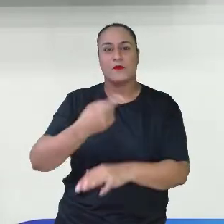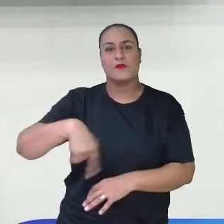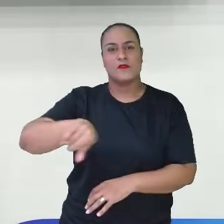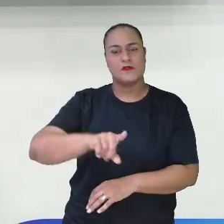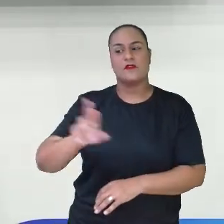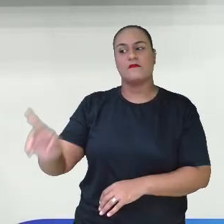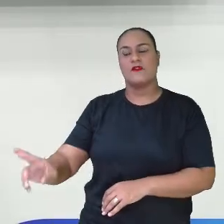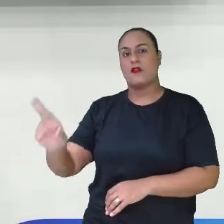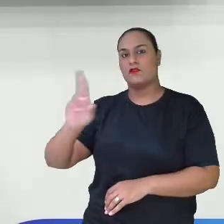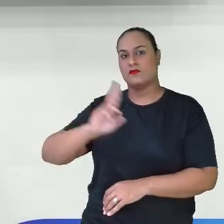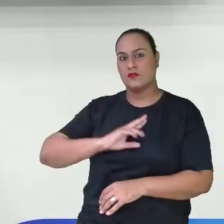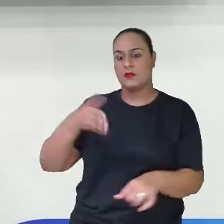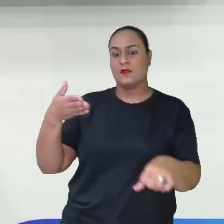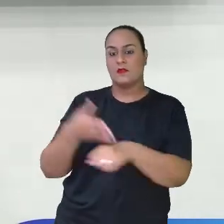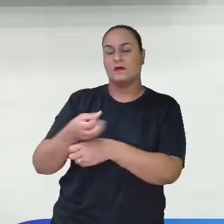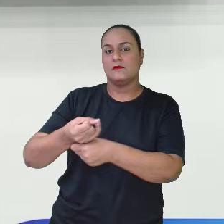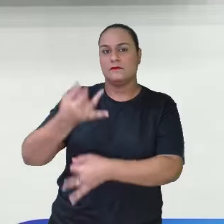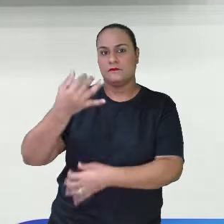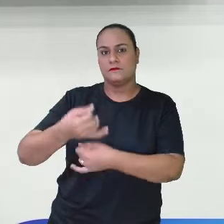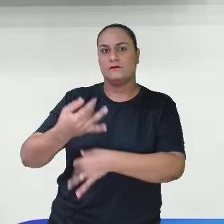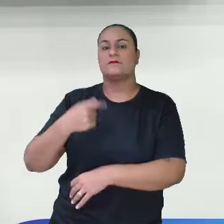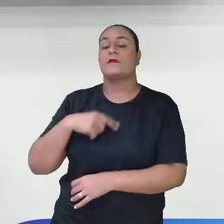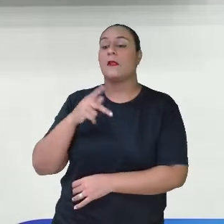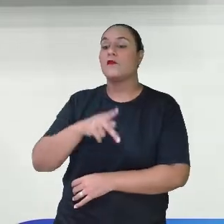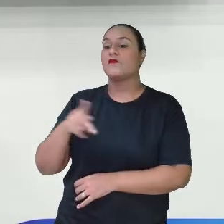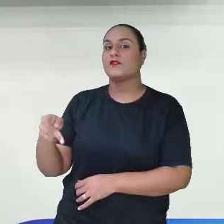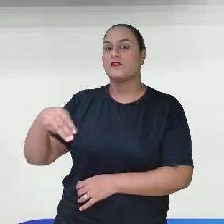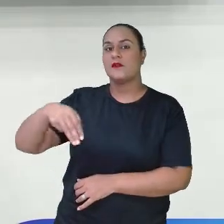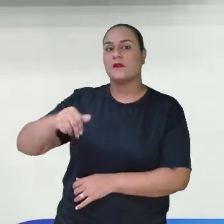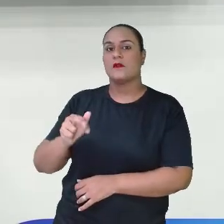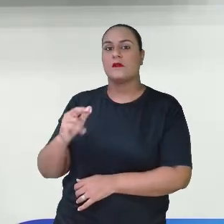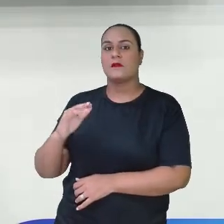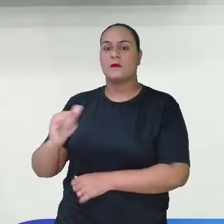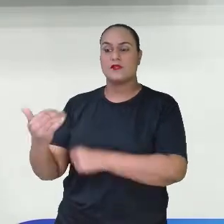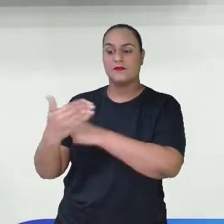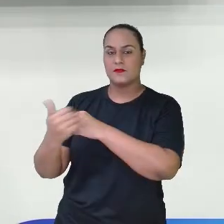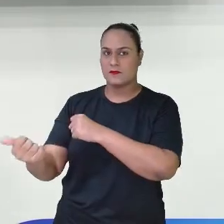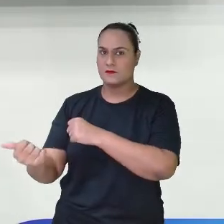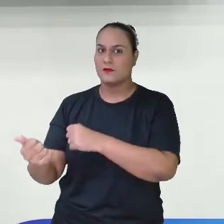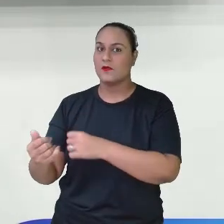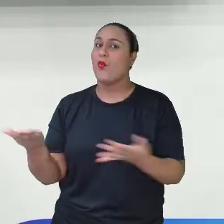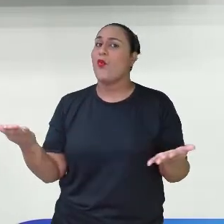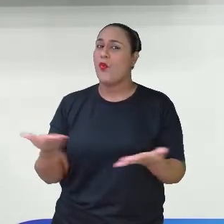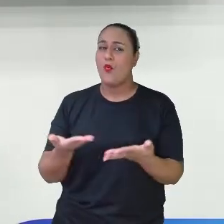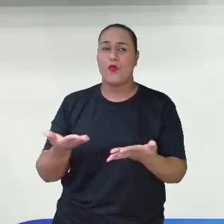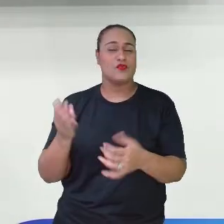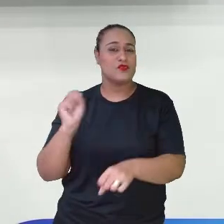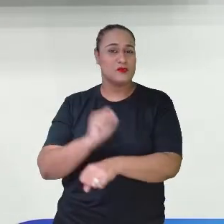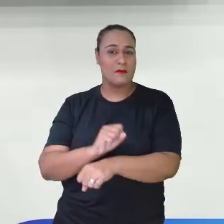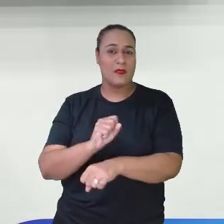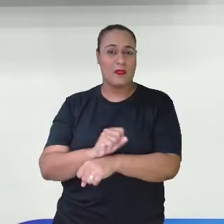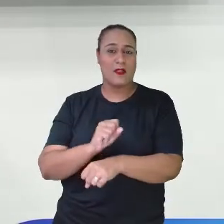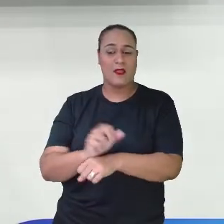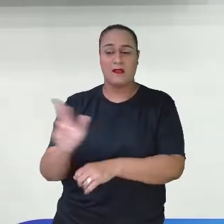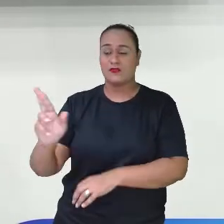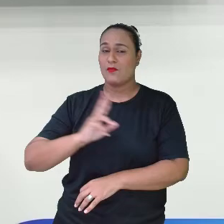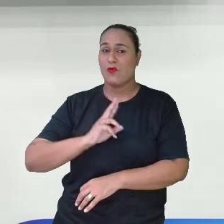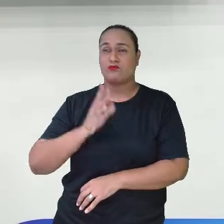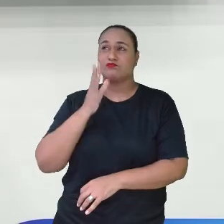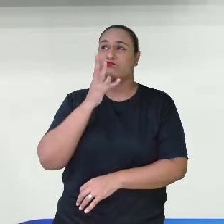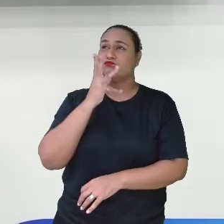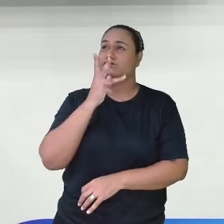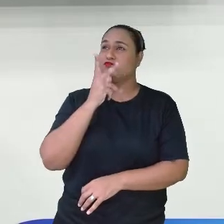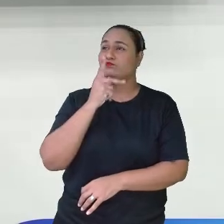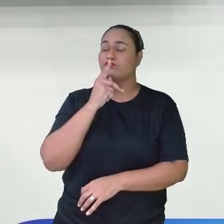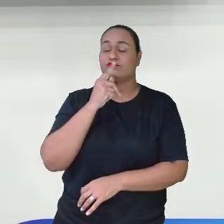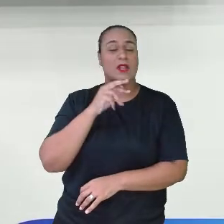para a professora Márcia e ela vai me passando. Hoje eu não vou esperar muito pelas respostas não, tá, gente? Combinado assim? Então, vamos lá.